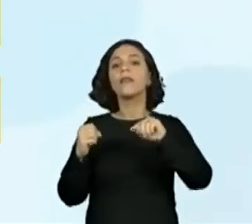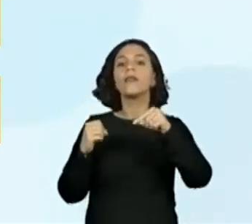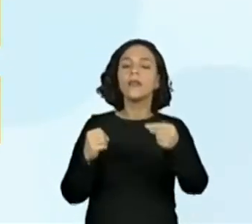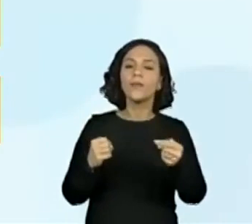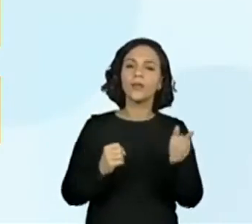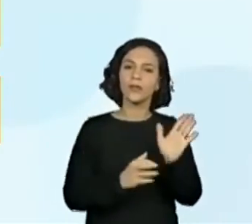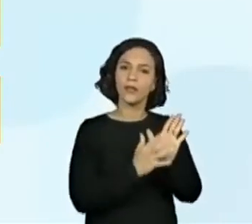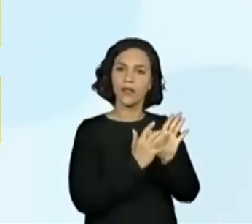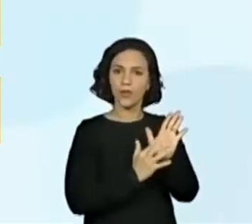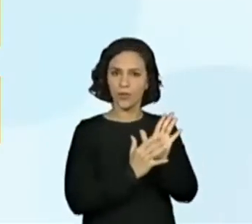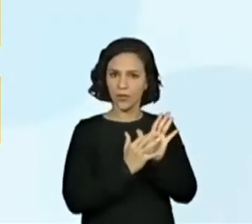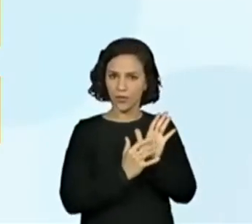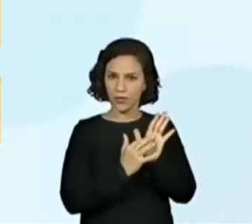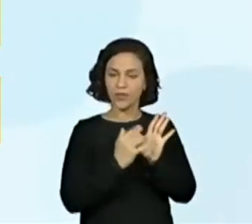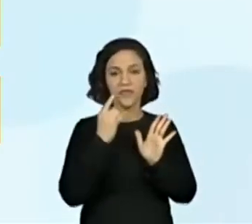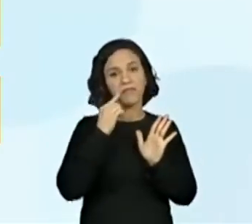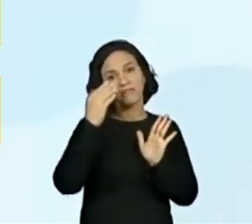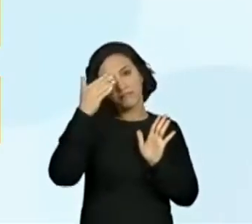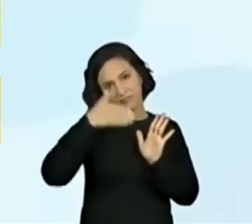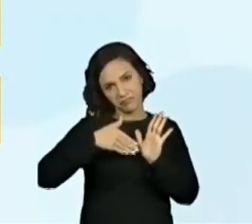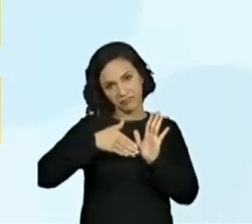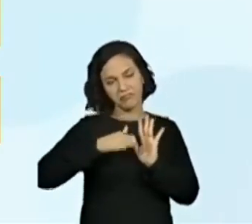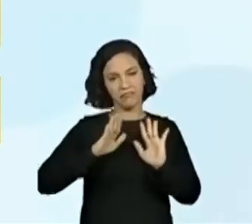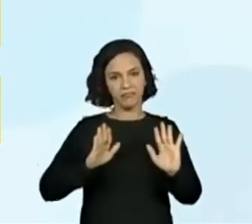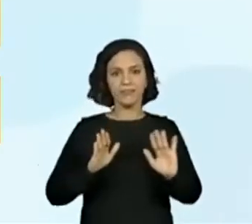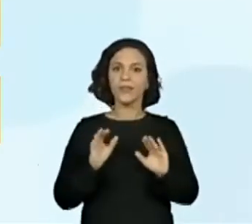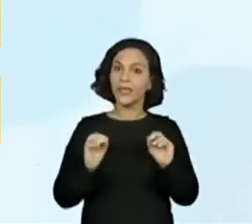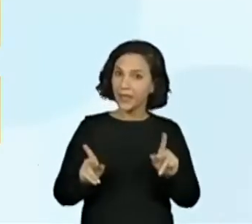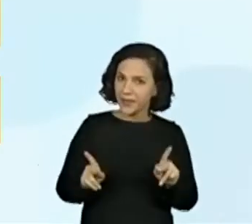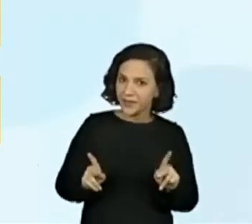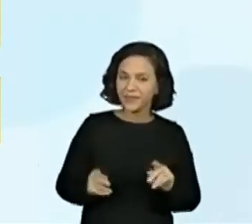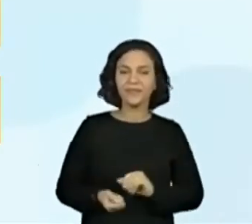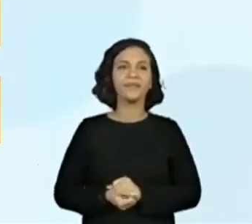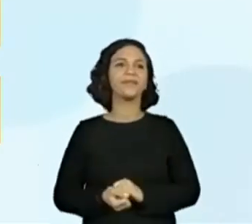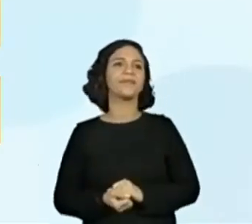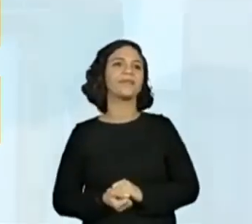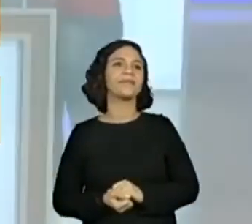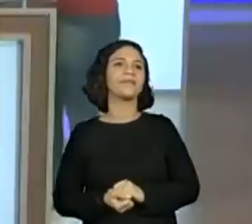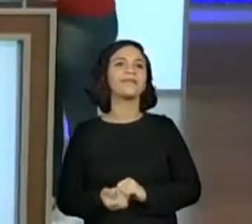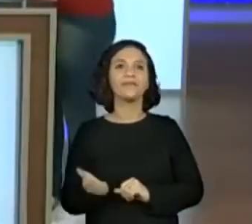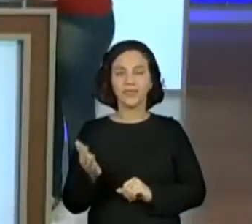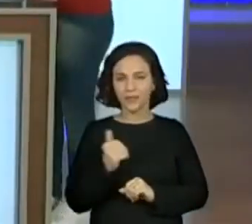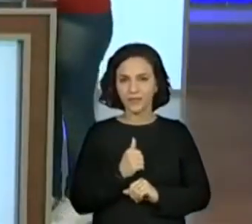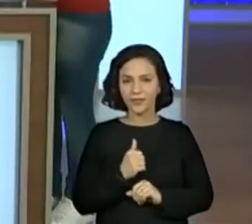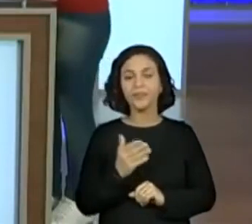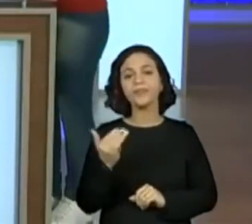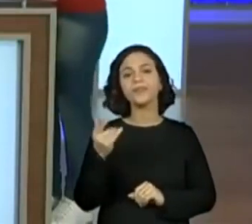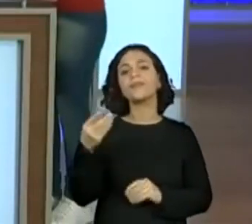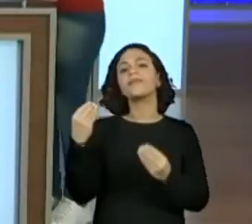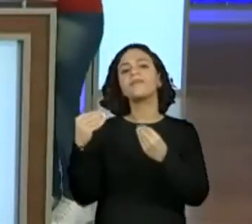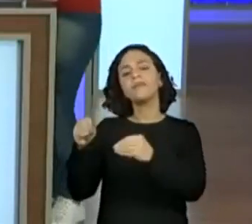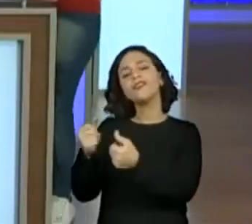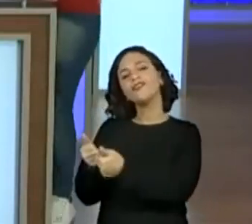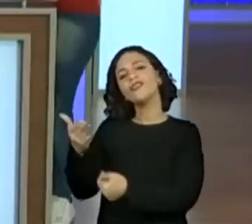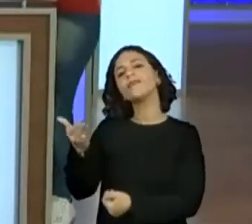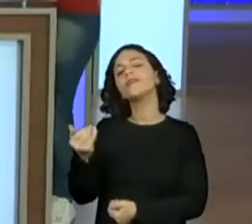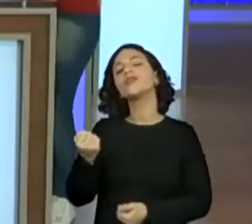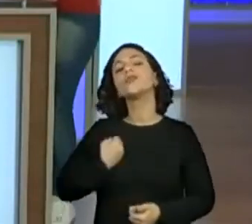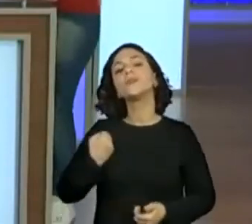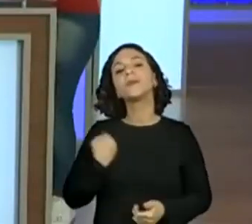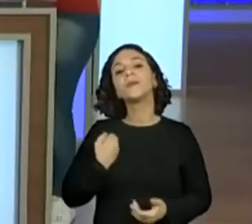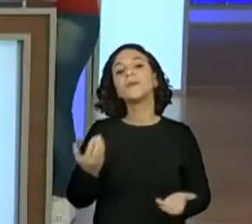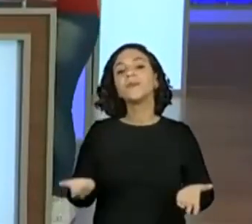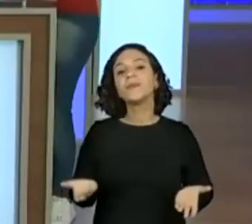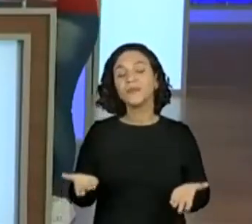uma calculadora. E então vamos verificar o resultado, ok? Sim. Vamos lá? Qual número nós podemos fazer? Olha,